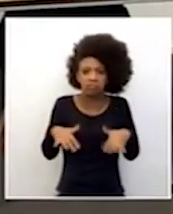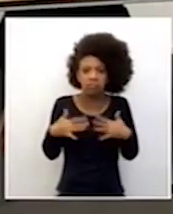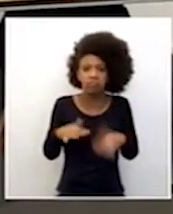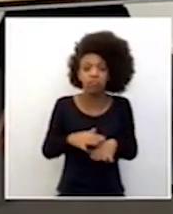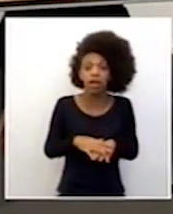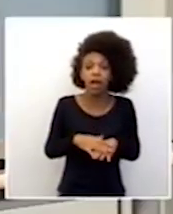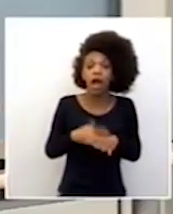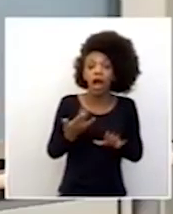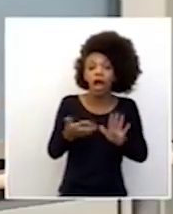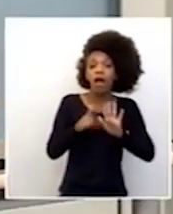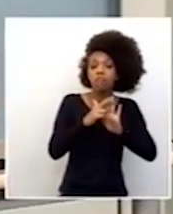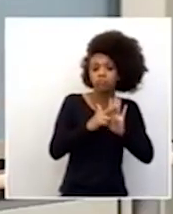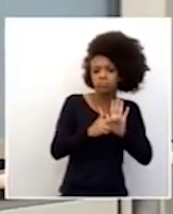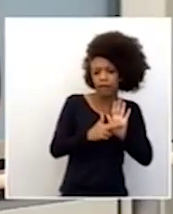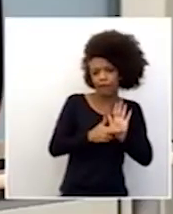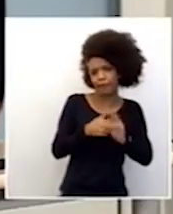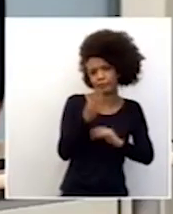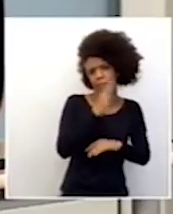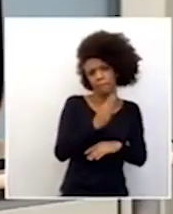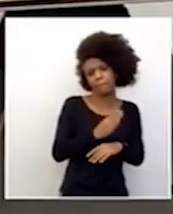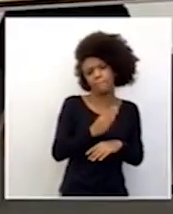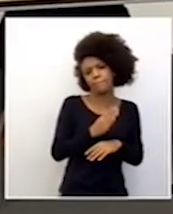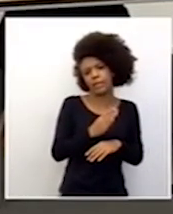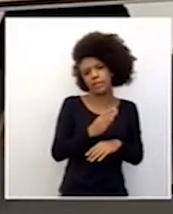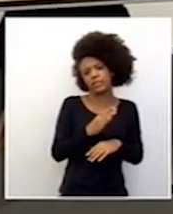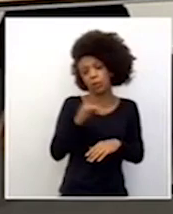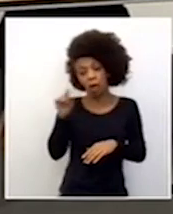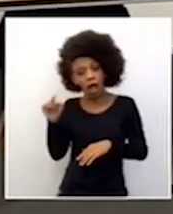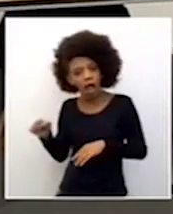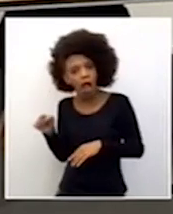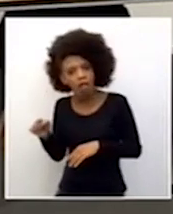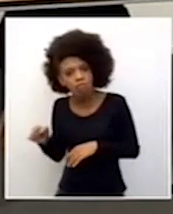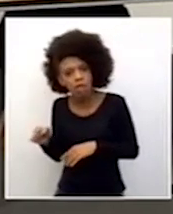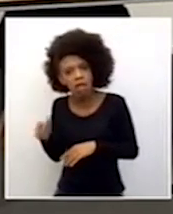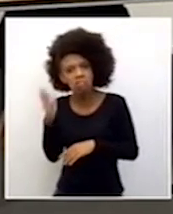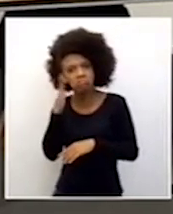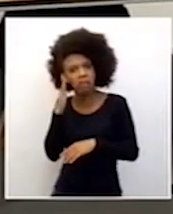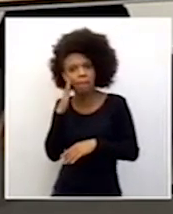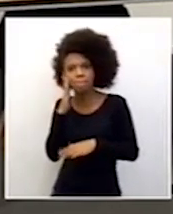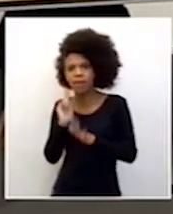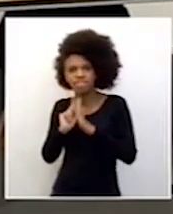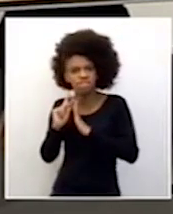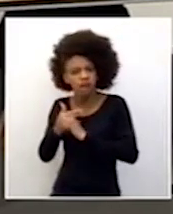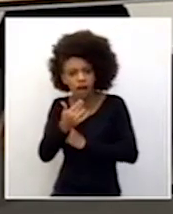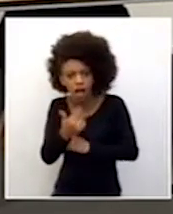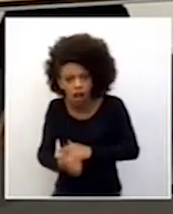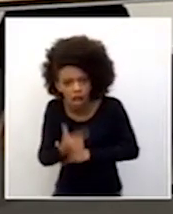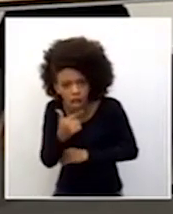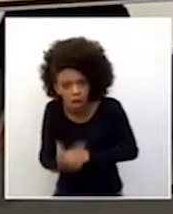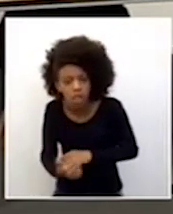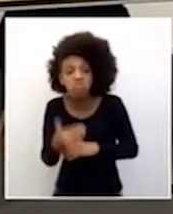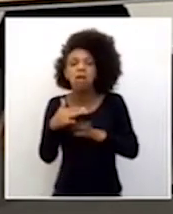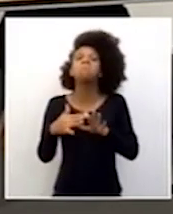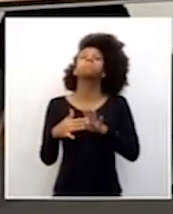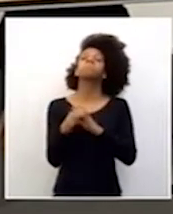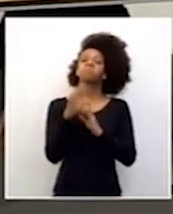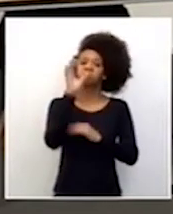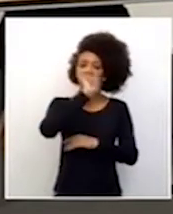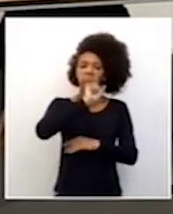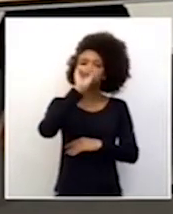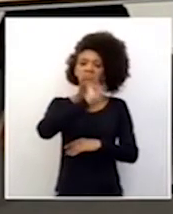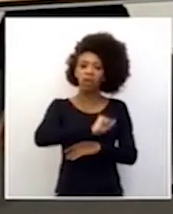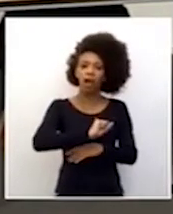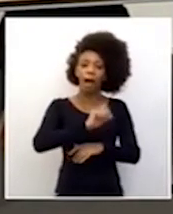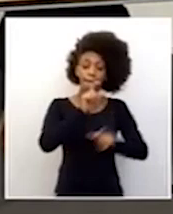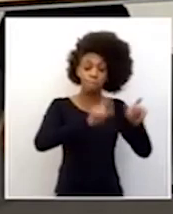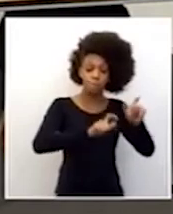Brasil, né? Quase todas as pessoas analfabetas. Então, e ele sabia francês, português, inglês. Sim, ele aprendia, gente, com pessoas